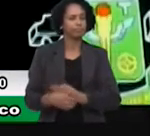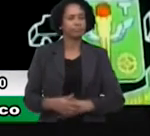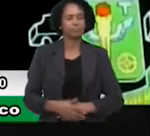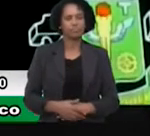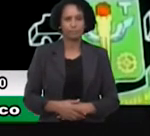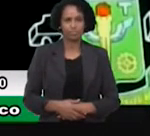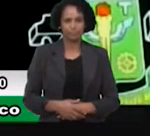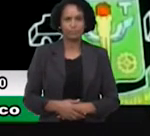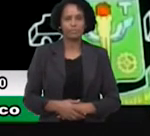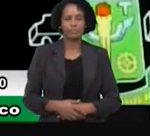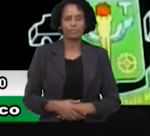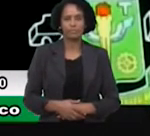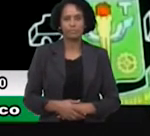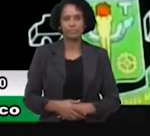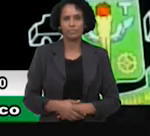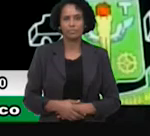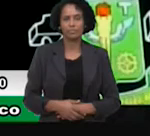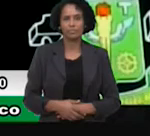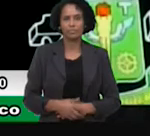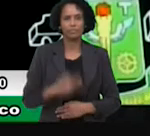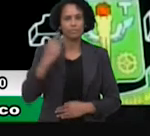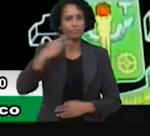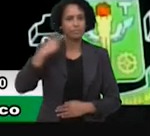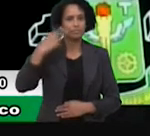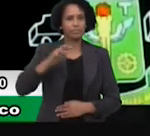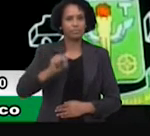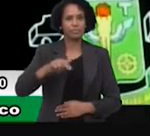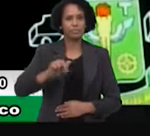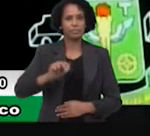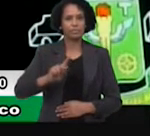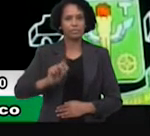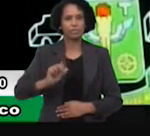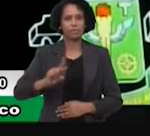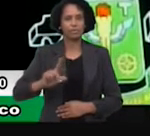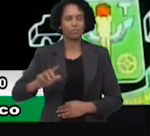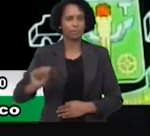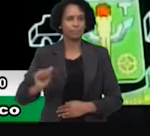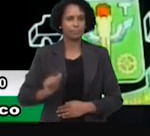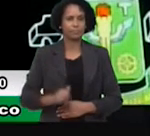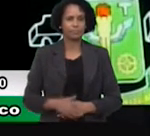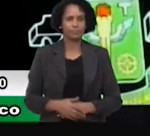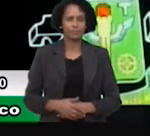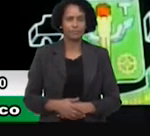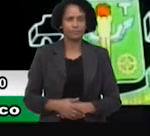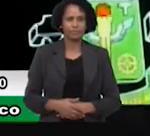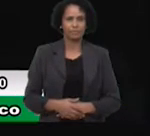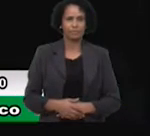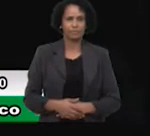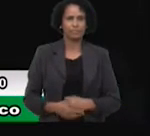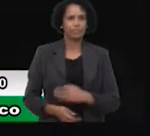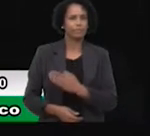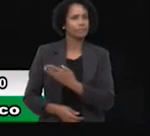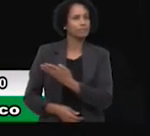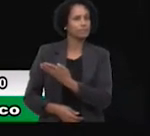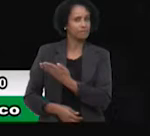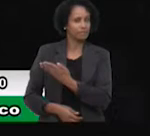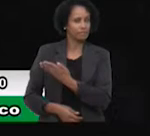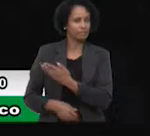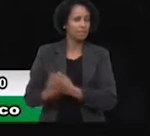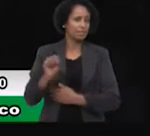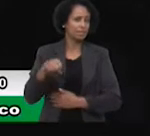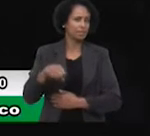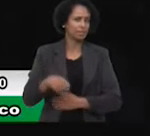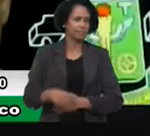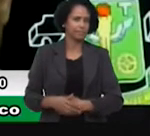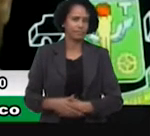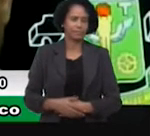vereador Toniolo. Nobre vereadora Ana Paula, como vota, Vossa Excelência? Voto sim. Registrado o voto sim do nobre